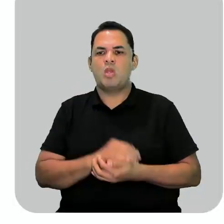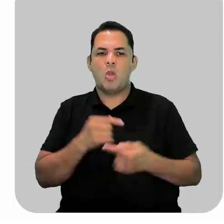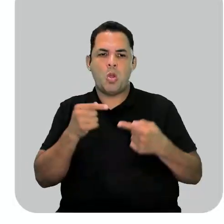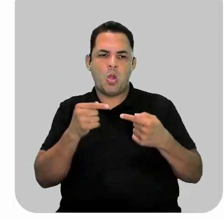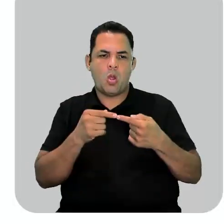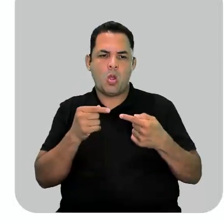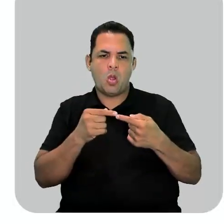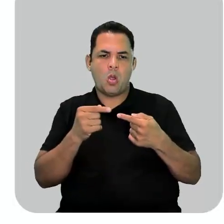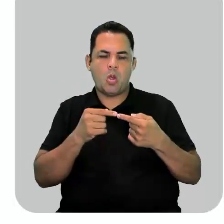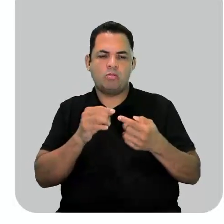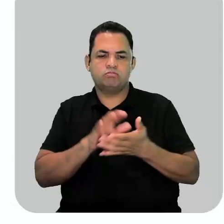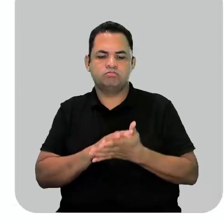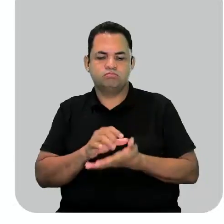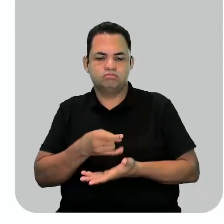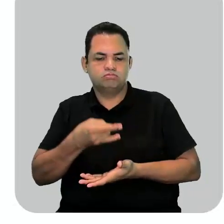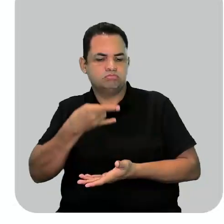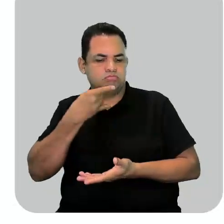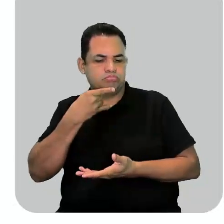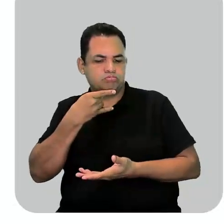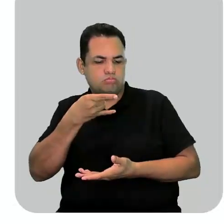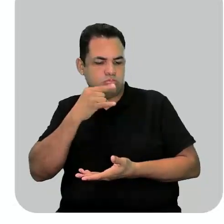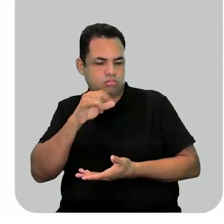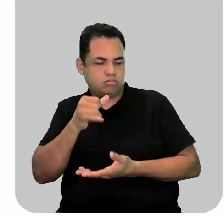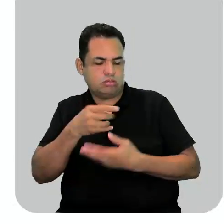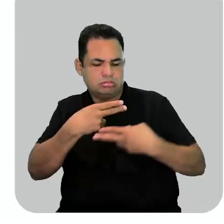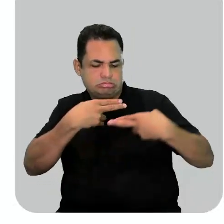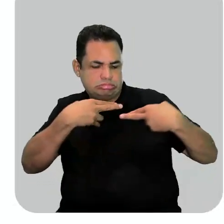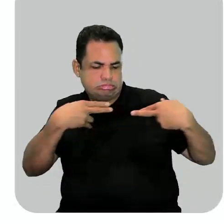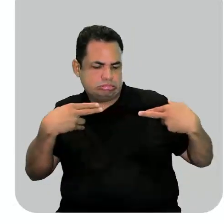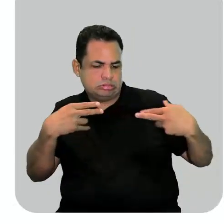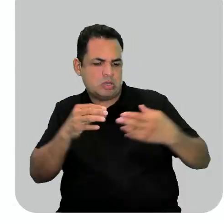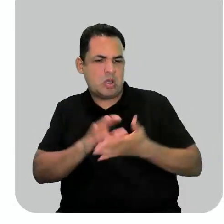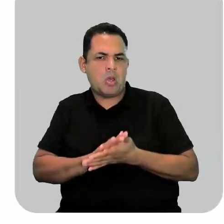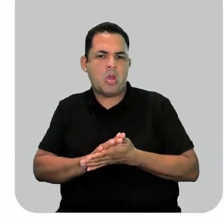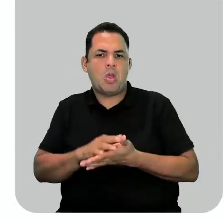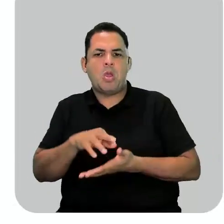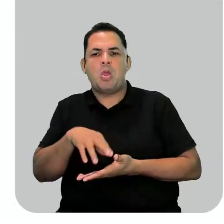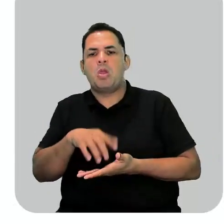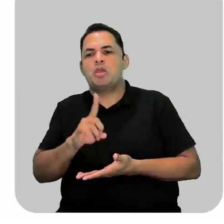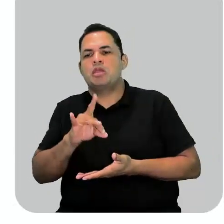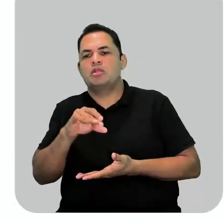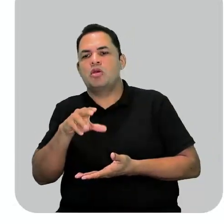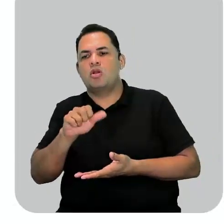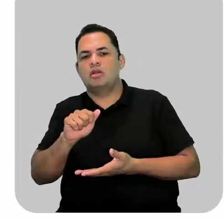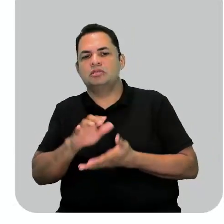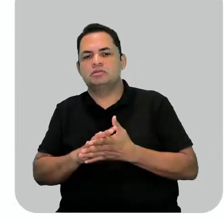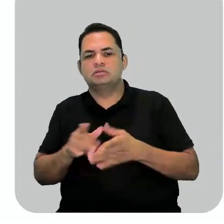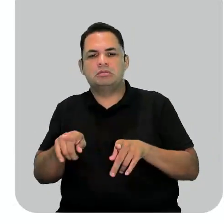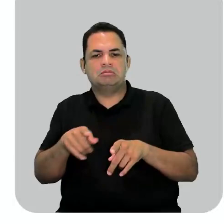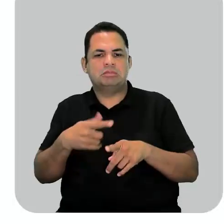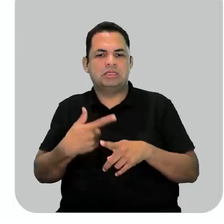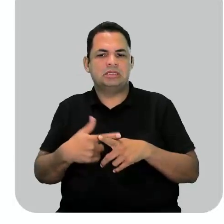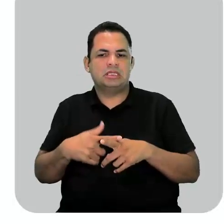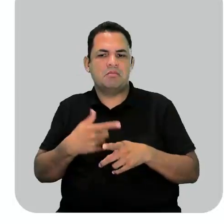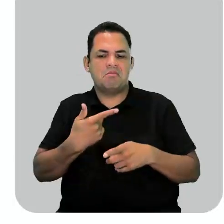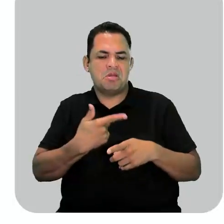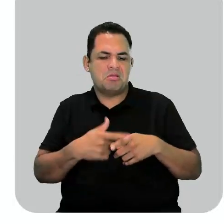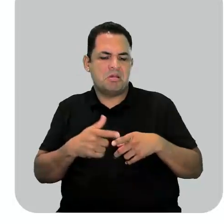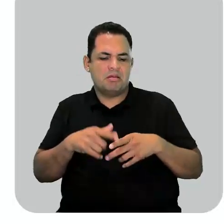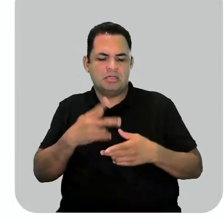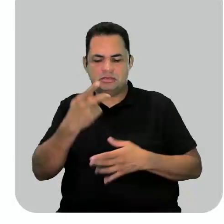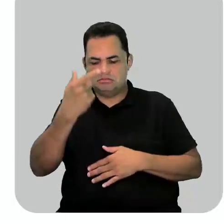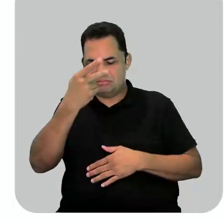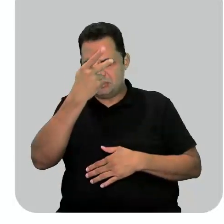a combinação de bebidas alcoólicas e drogas traz consequências desastrosas ao usuário.